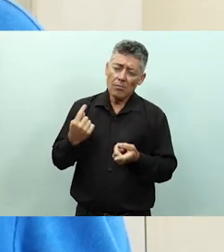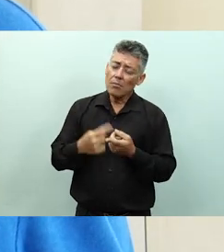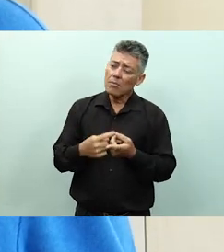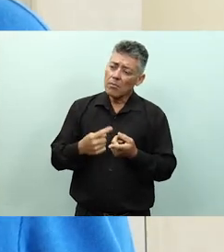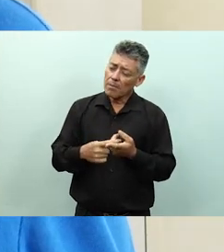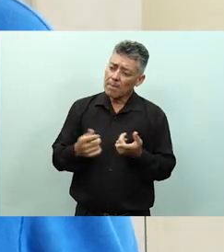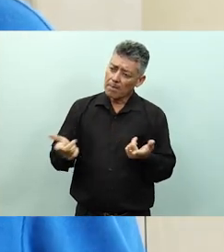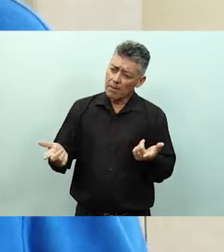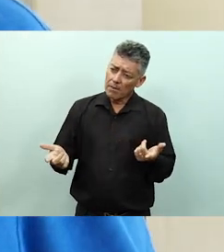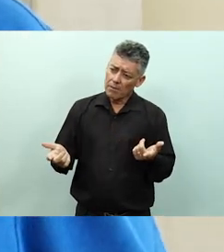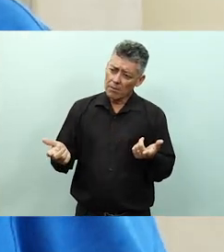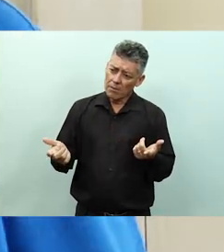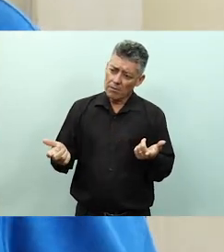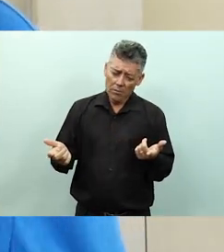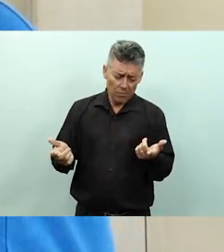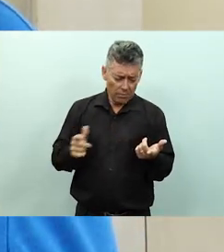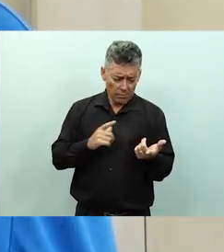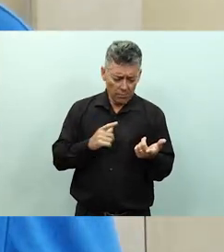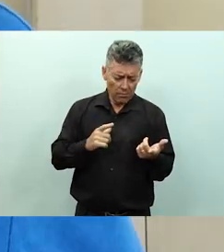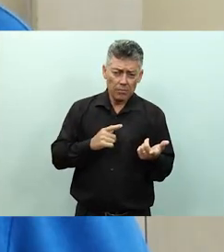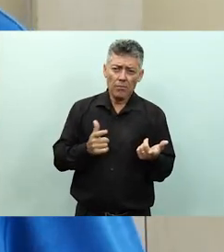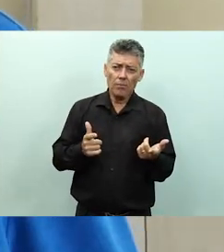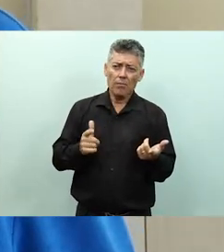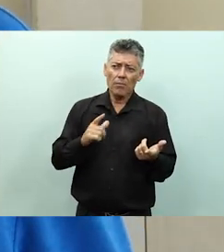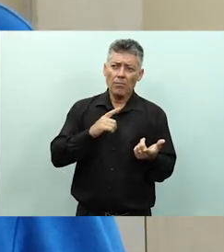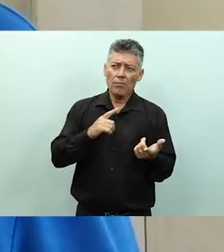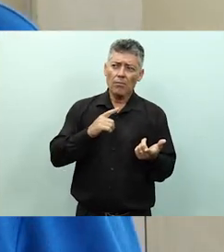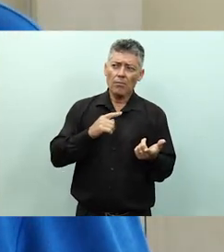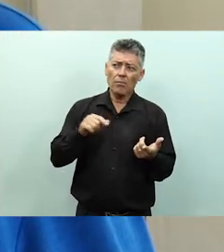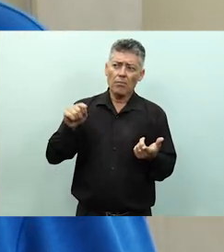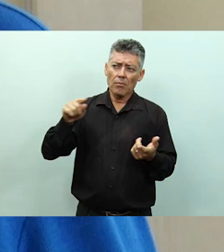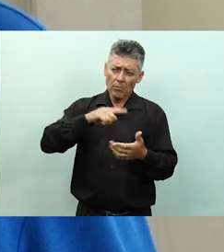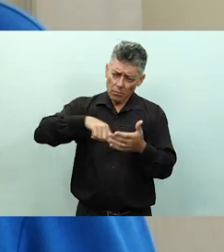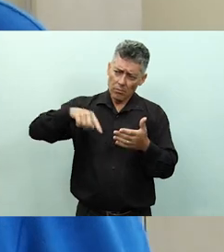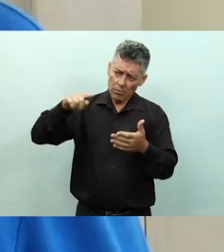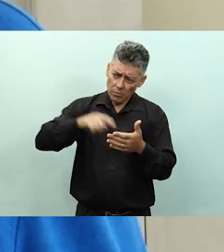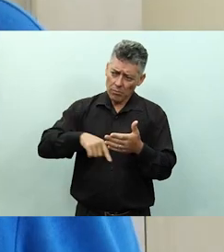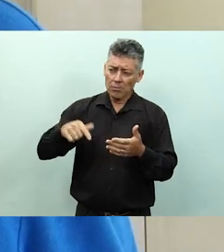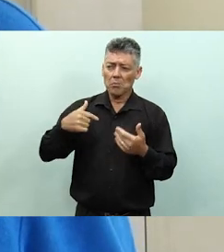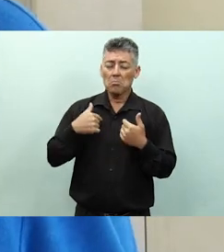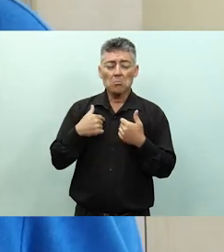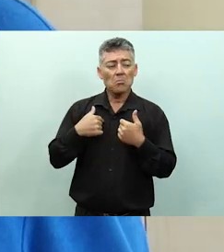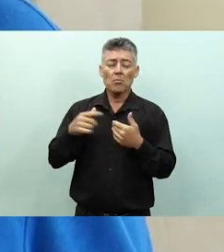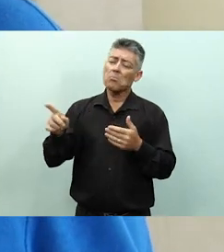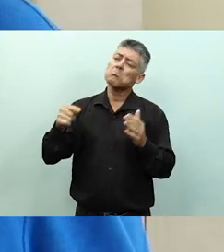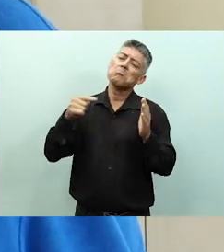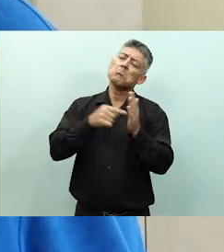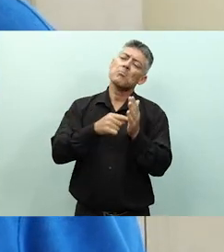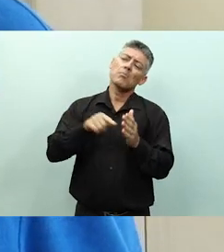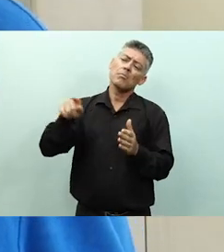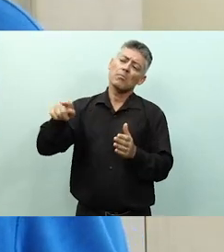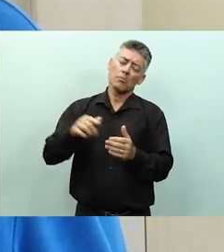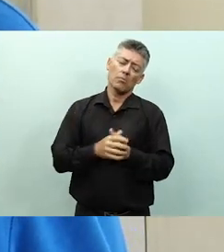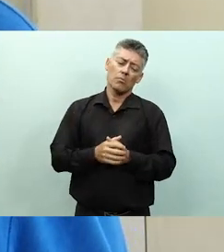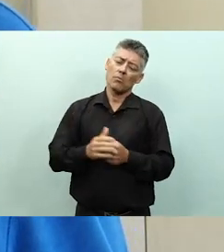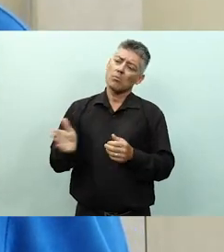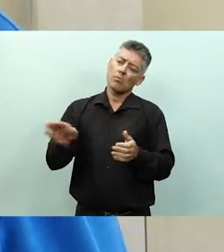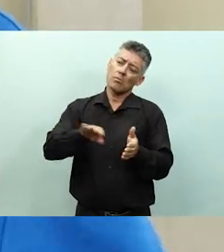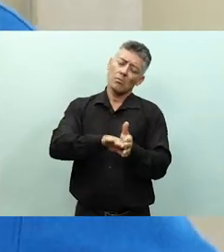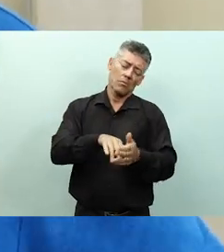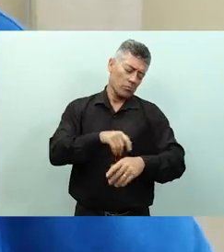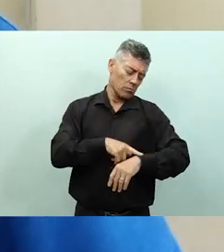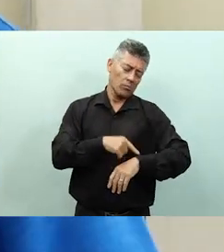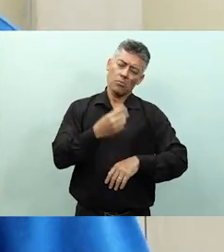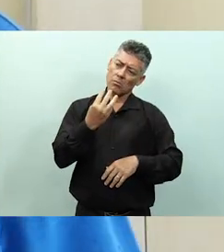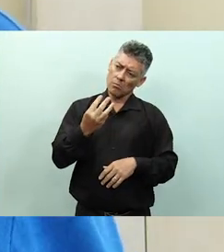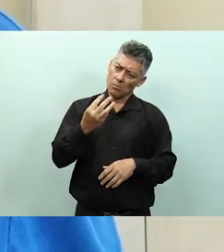Porque eu vou tomar uma decisão agora, 3:30, eu preciso que você se exonere, que eu tenho uma missão para você. Quando eu chego na prefeitura às 3:30, vai